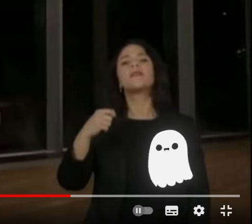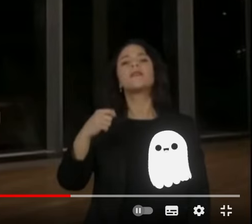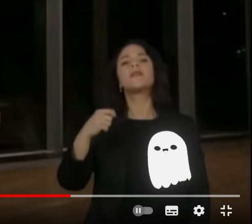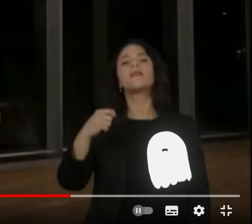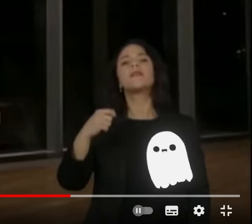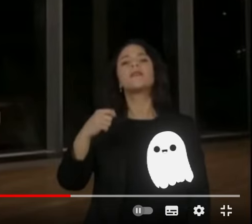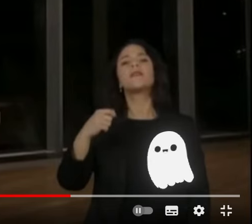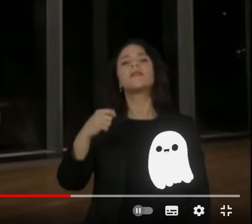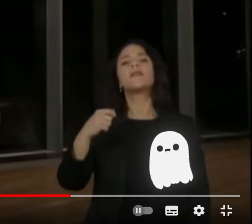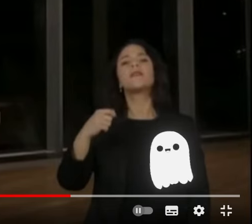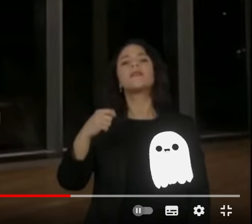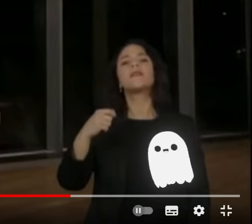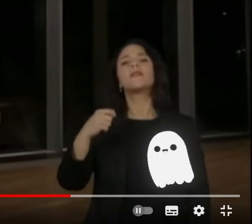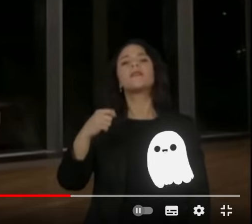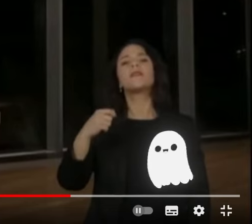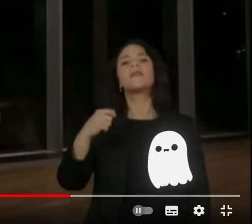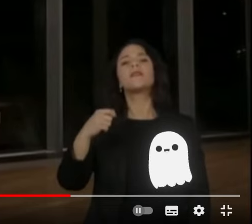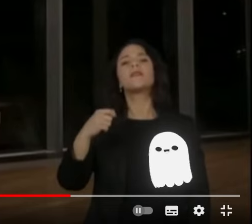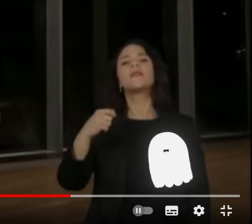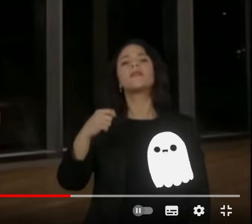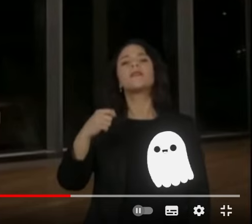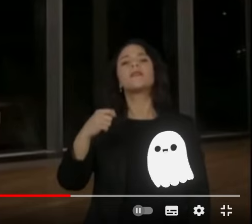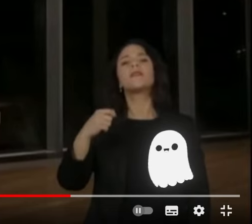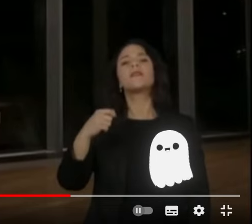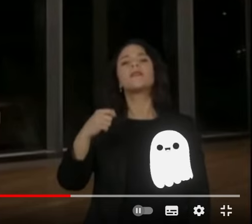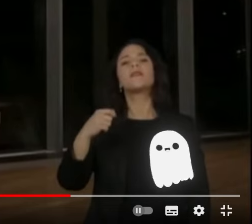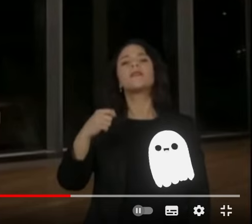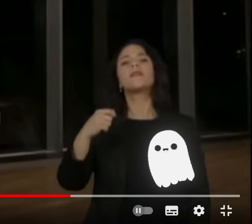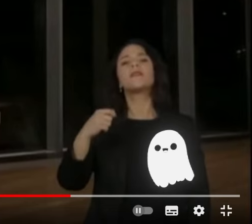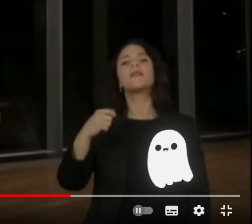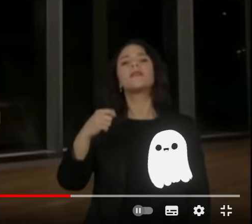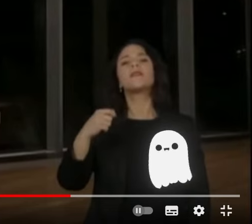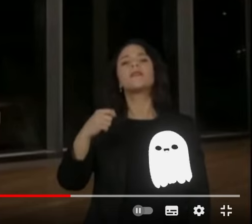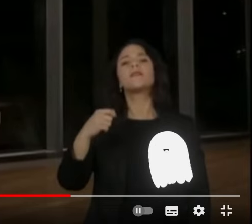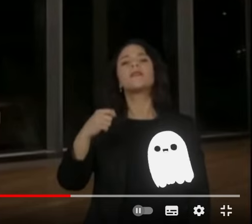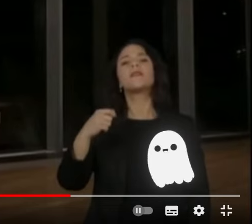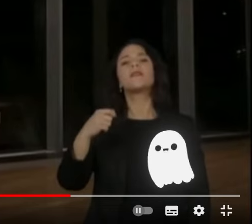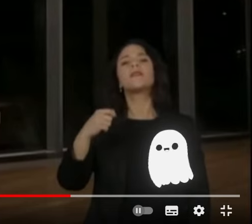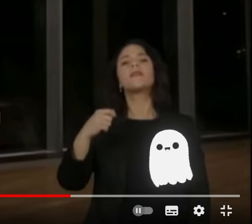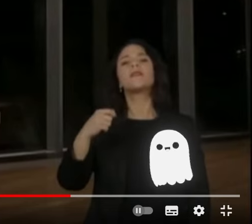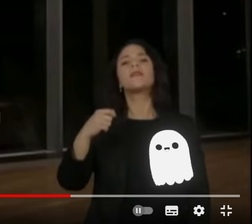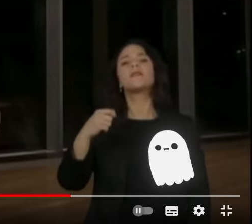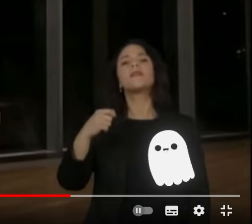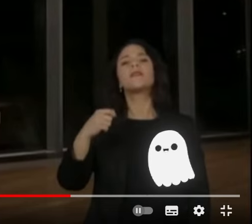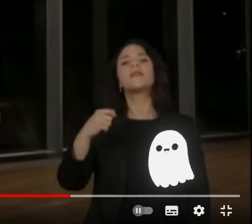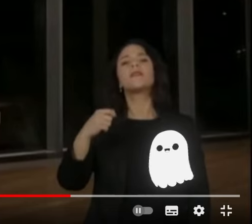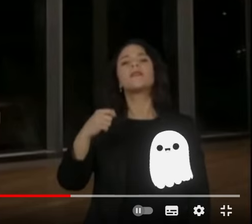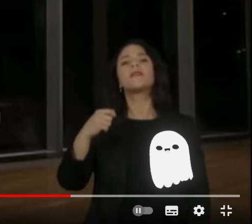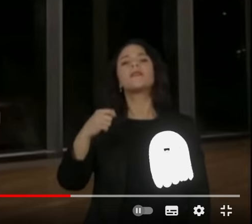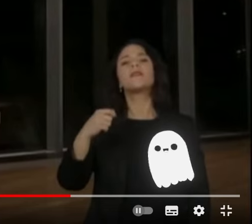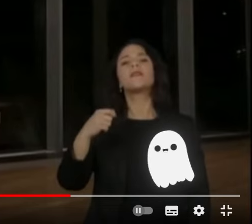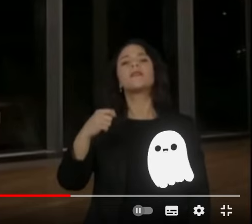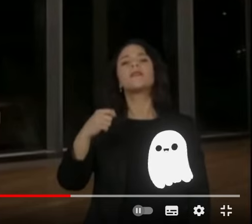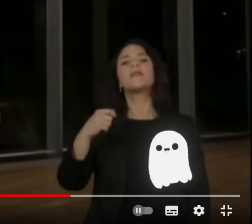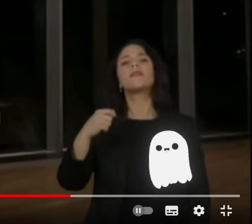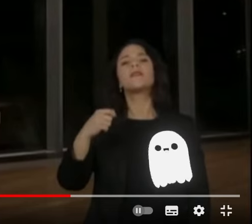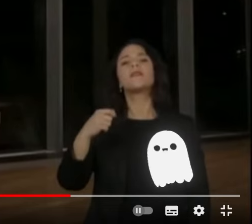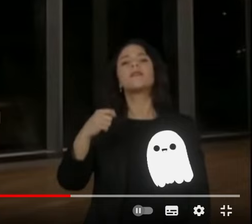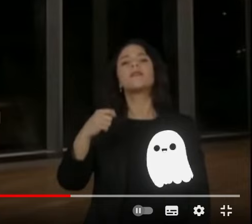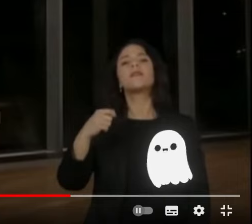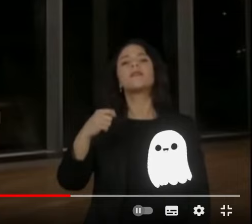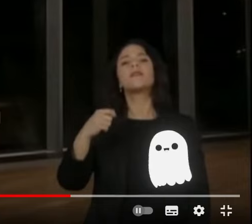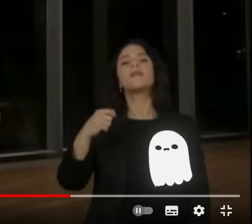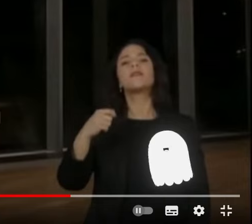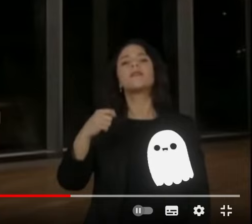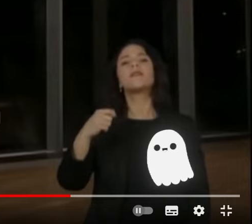caralho. Que ele falou, né? Ou, tipo, vai pro caralho, uma coisa assim. Bah, não dá, velho. Não dá. Não dá. Só não